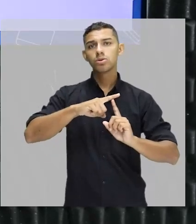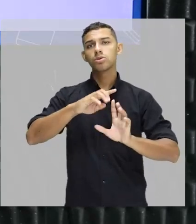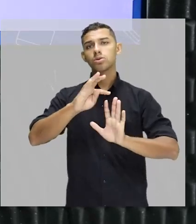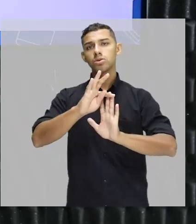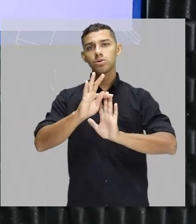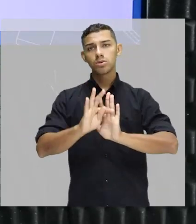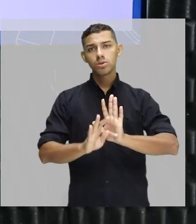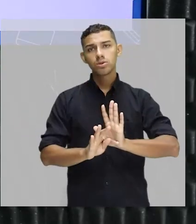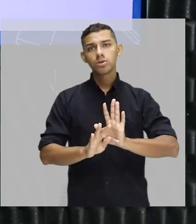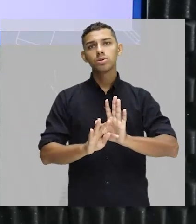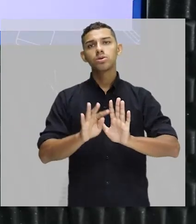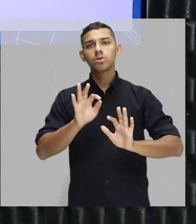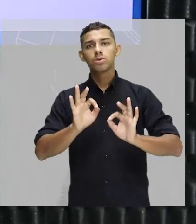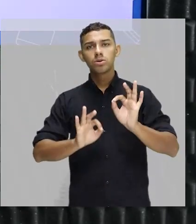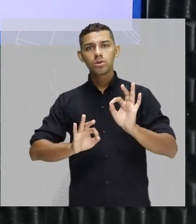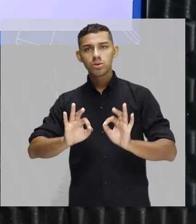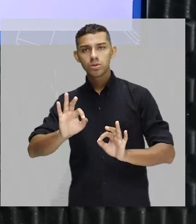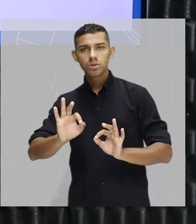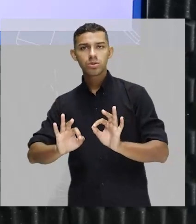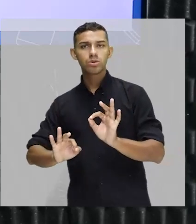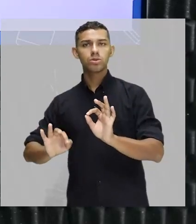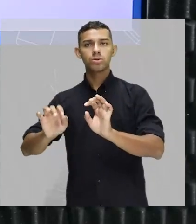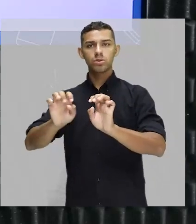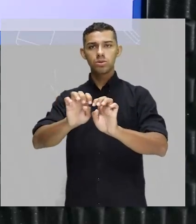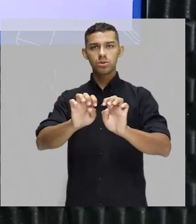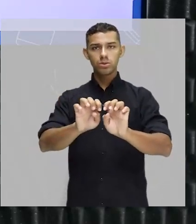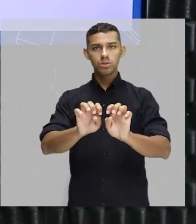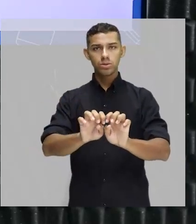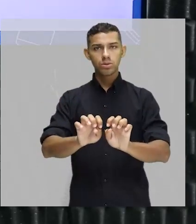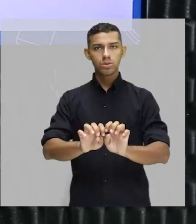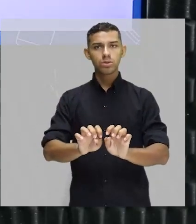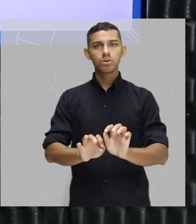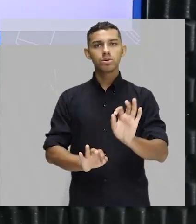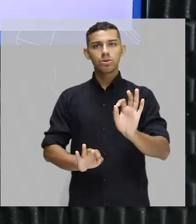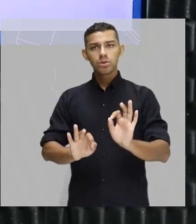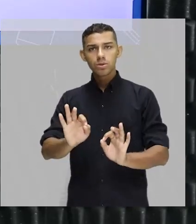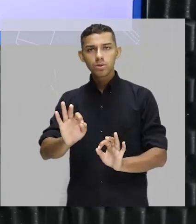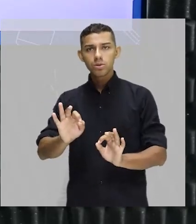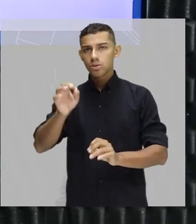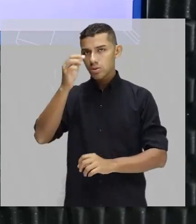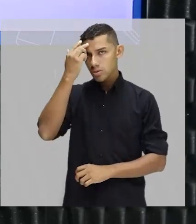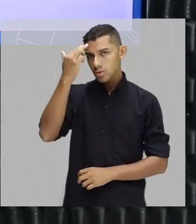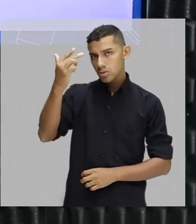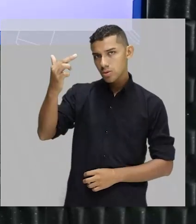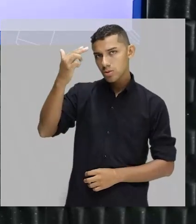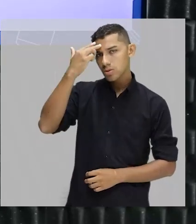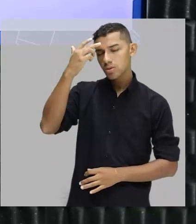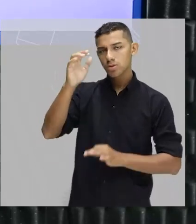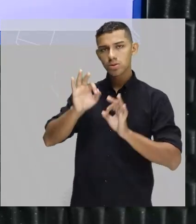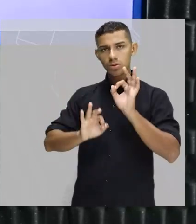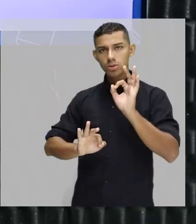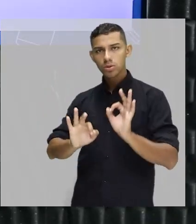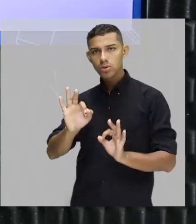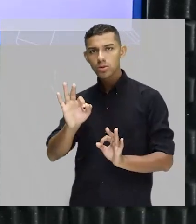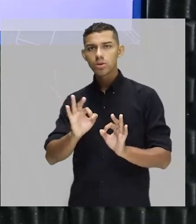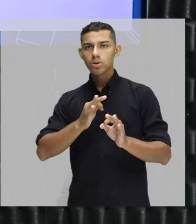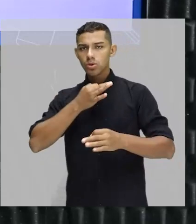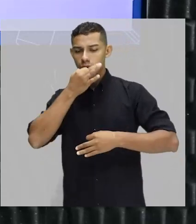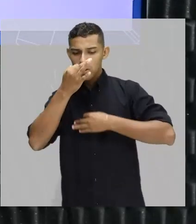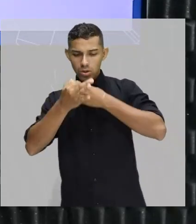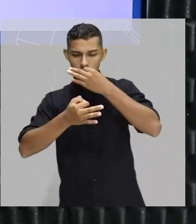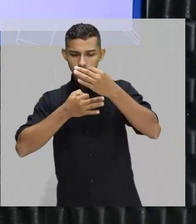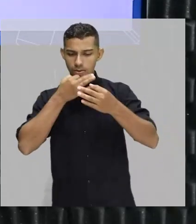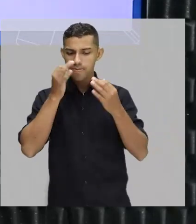sua finalidade. Um texto pode contar uma história, descrever um fato, argumentar sobre um ponto de